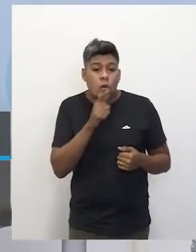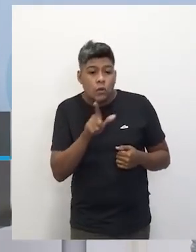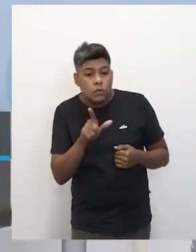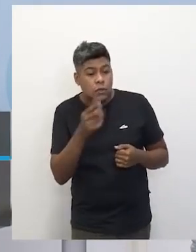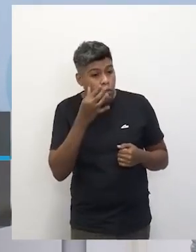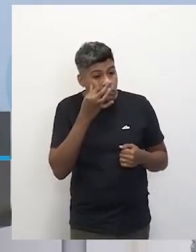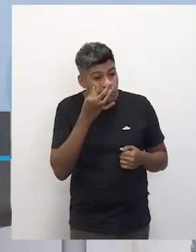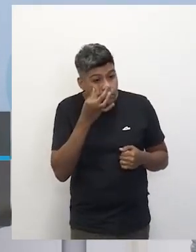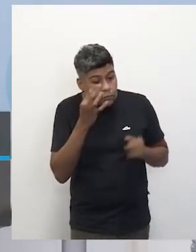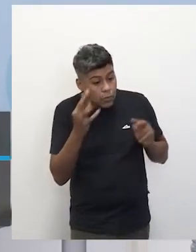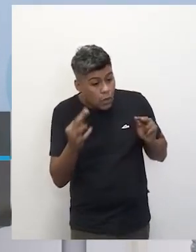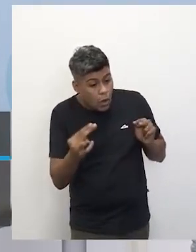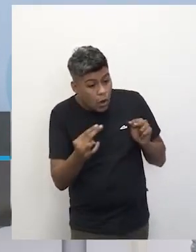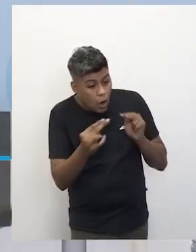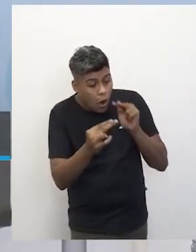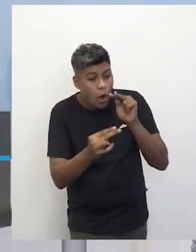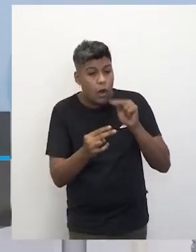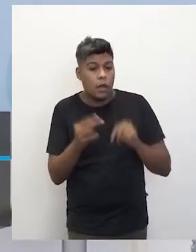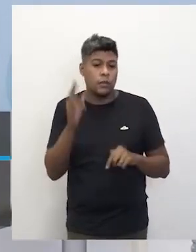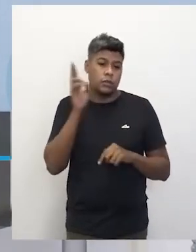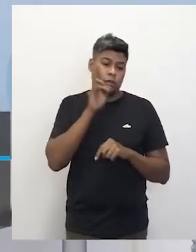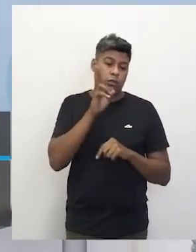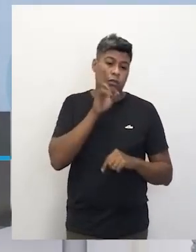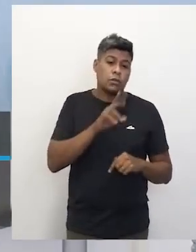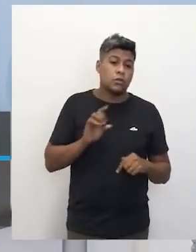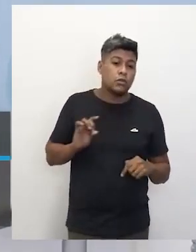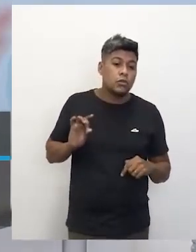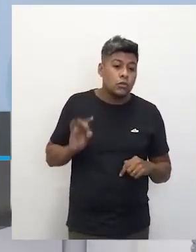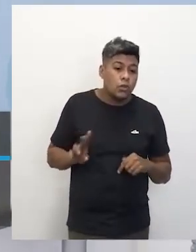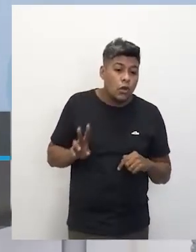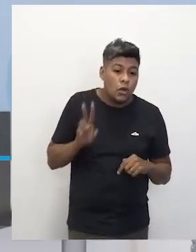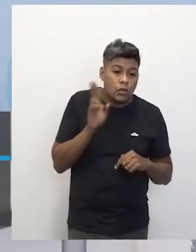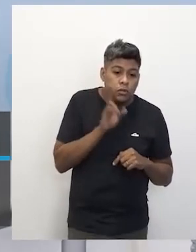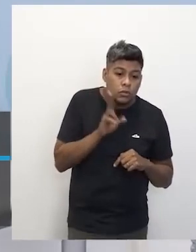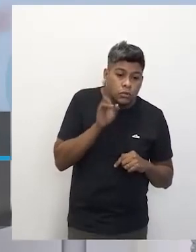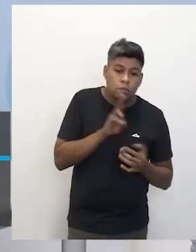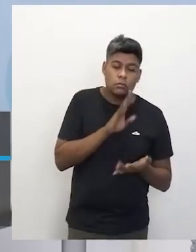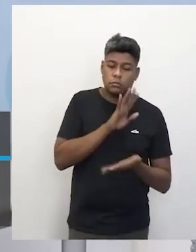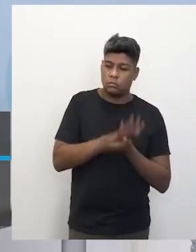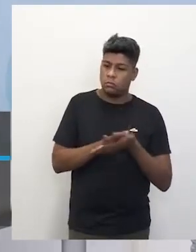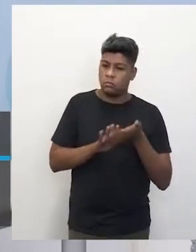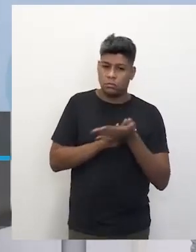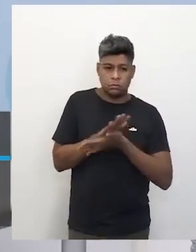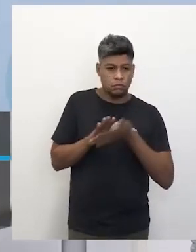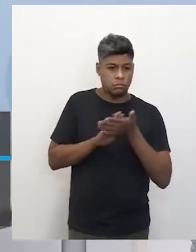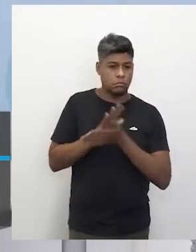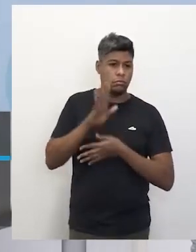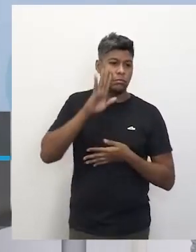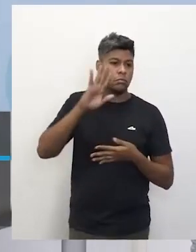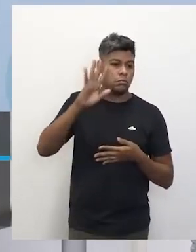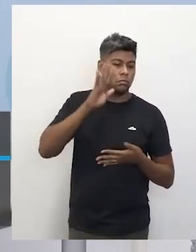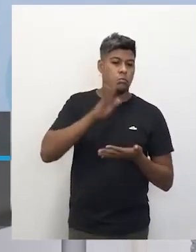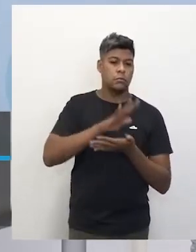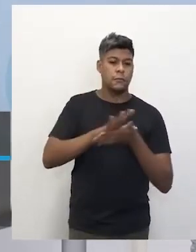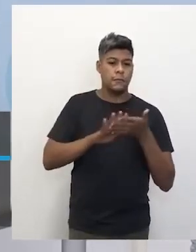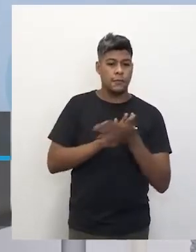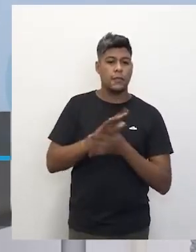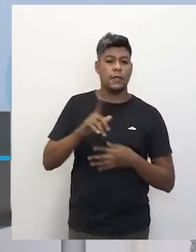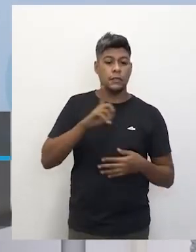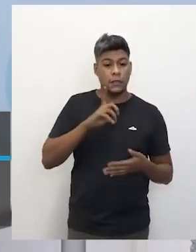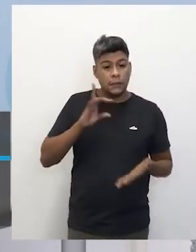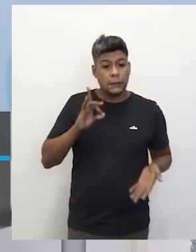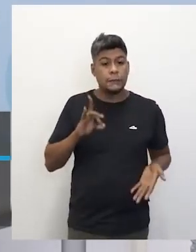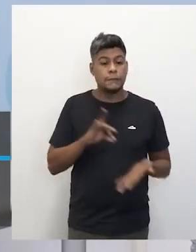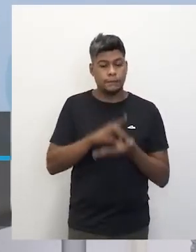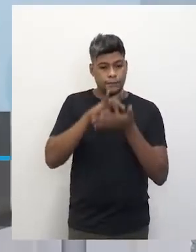físico, o olhar para a nossa história, né? Não fica só nas histórias, né? No imaginário. Exatamente. Existe o concreto